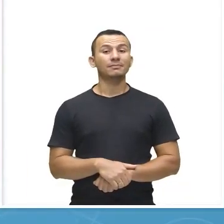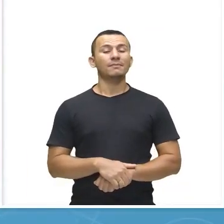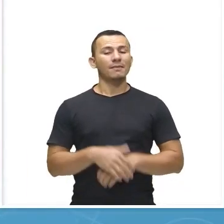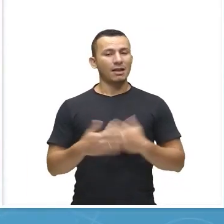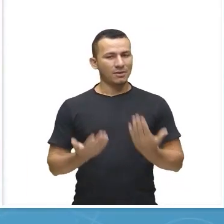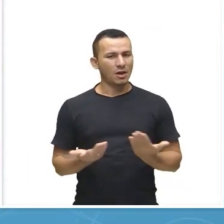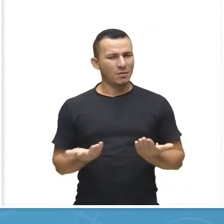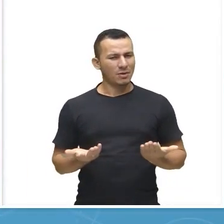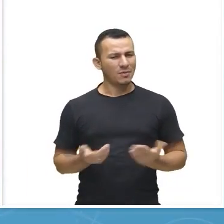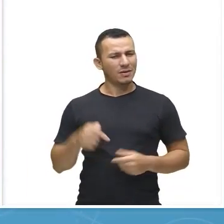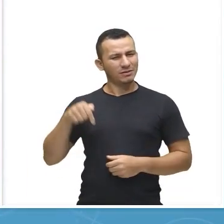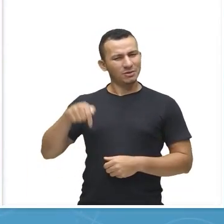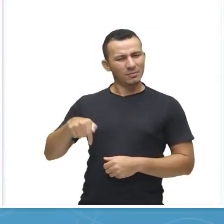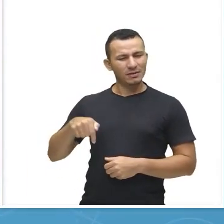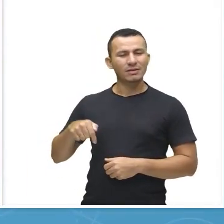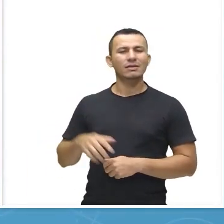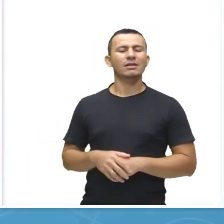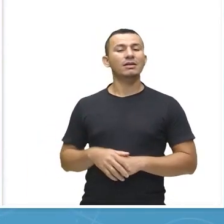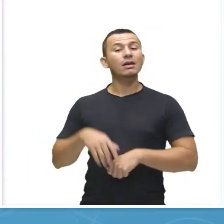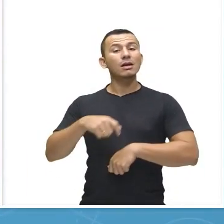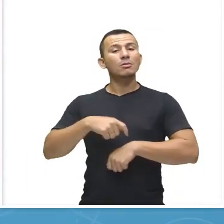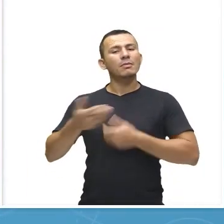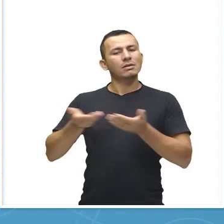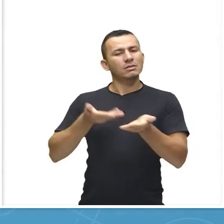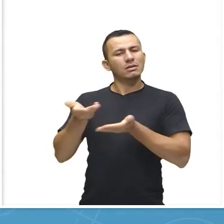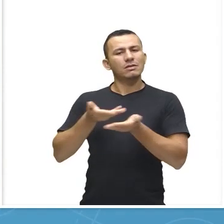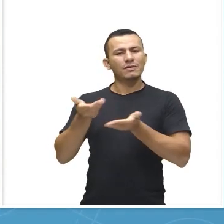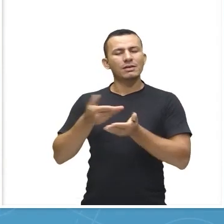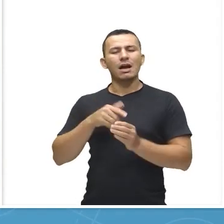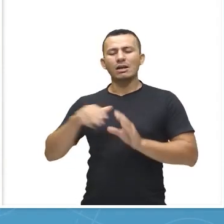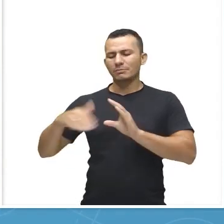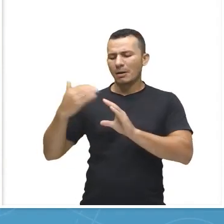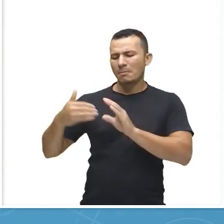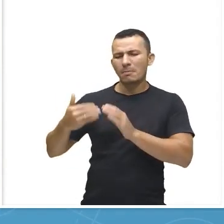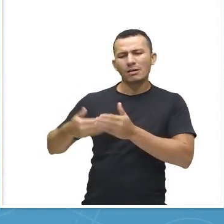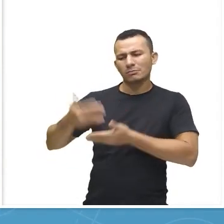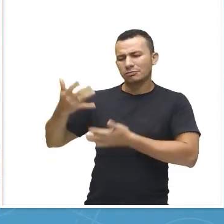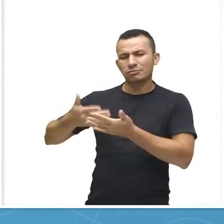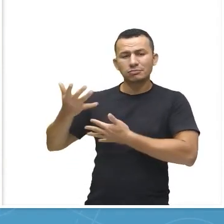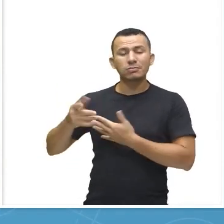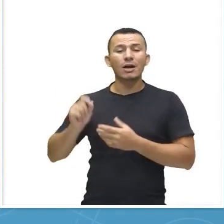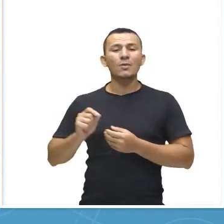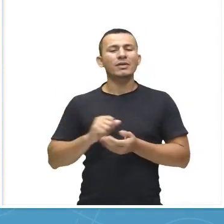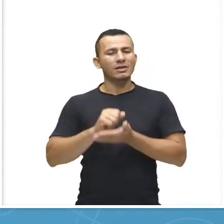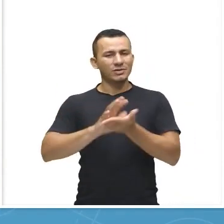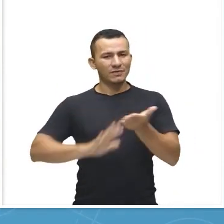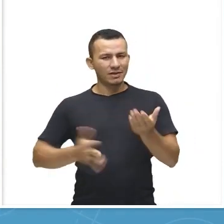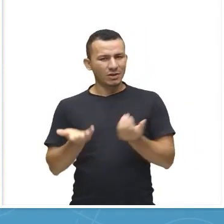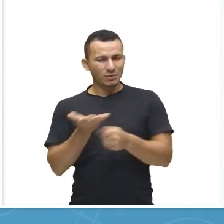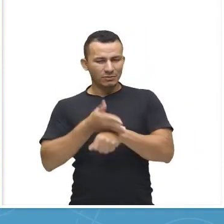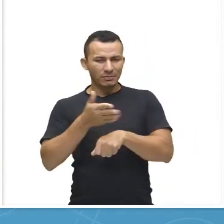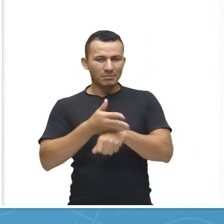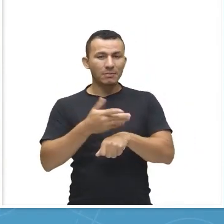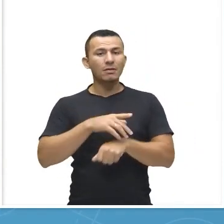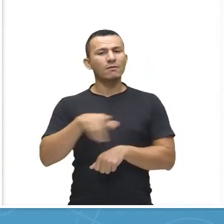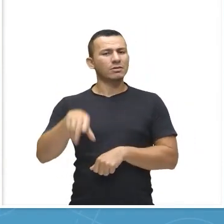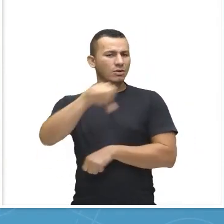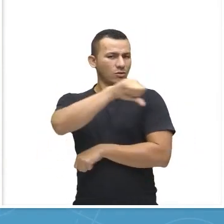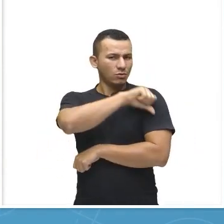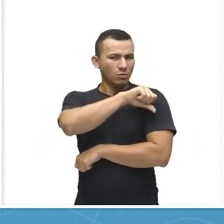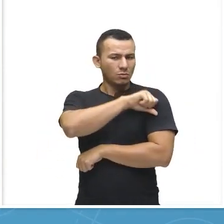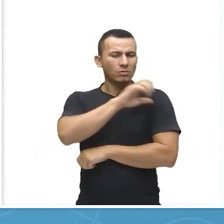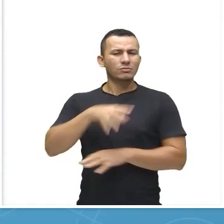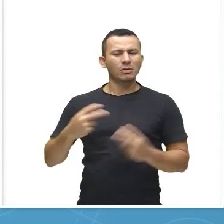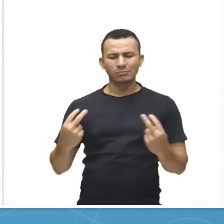pessoal, estamos de volta aí com o nosso momento de interatividade, o nosso praticando de hoje de geografia, tá? Você do 9º ano que está